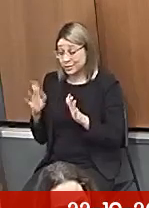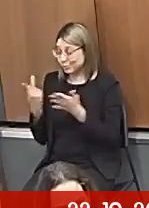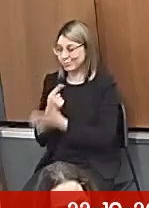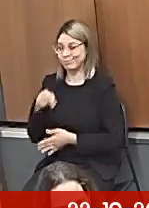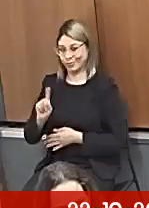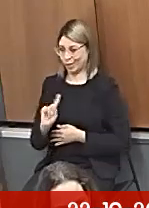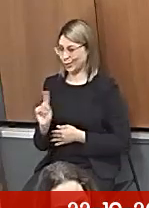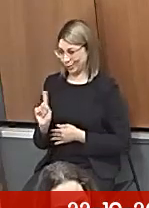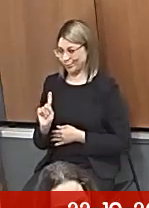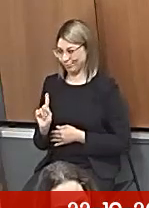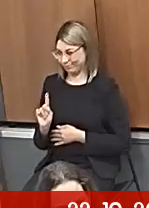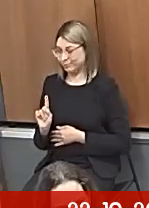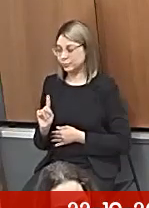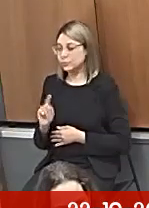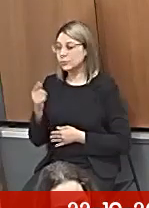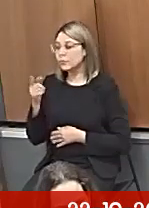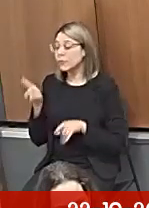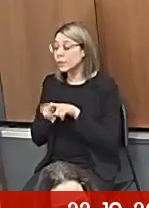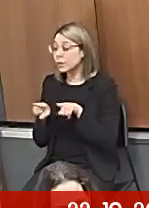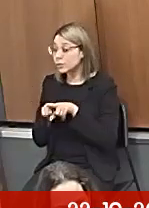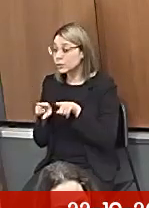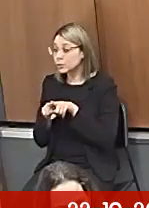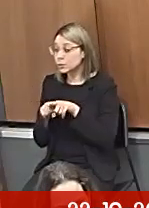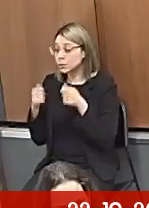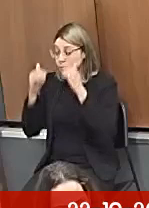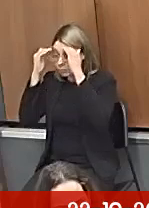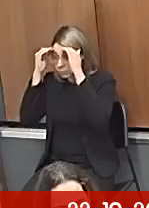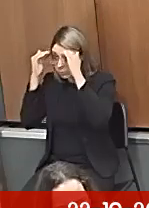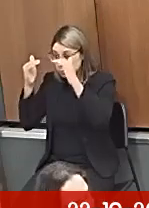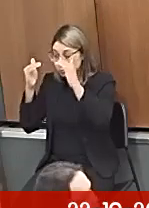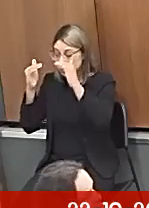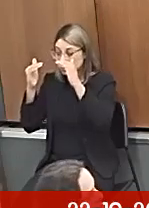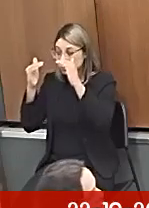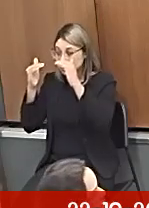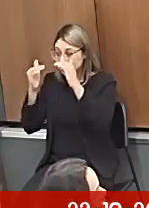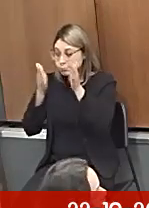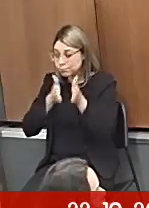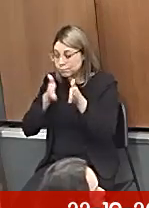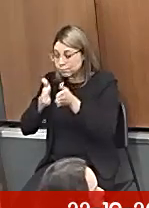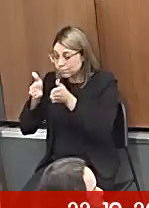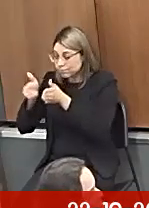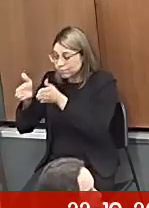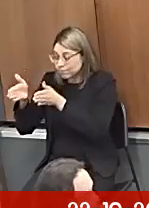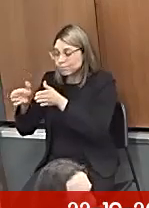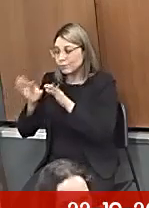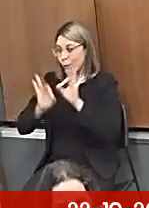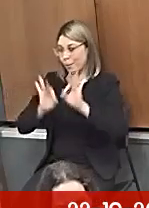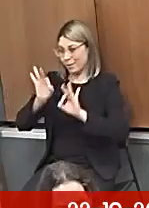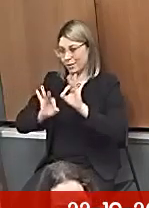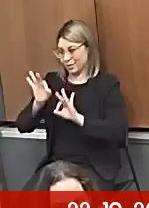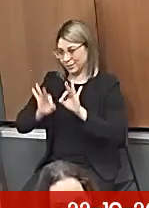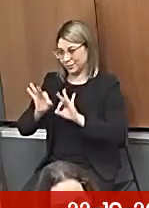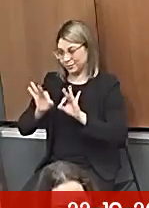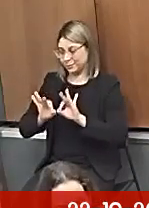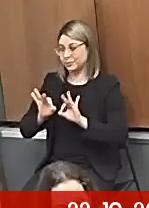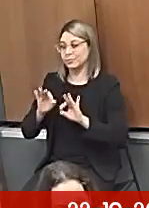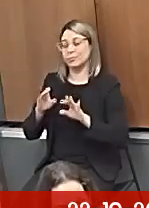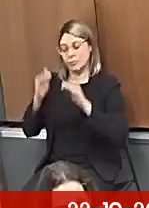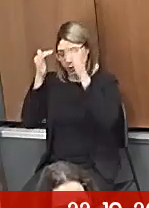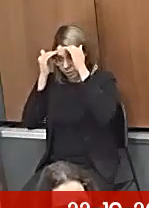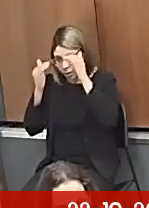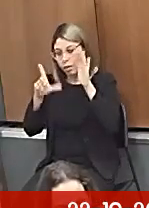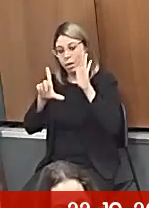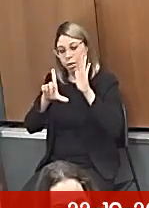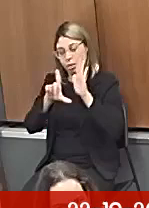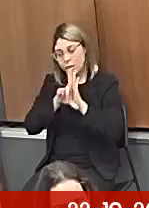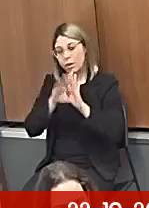né? A outra coisa, o efetivo cumprimento desse plano, né, em conformidade com os ditames da Lei Brasileira